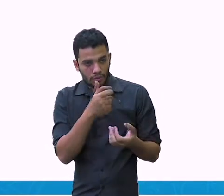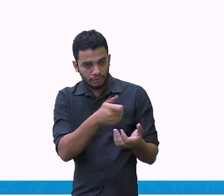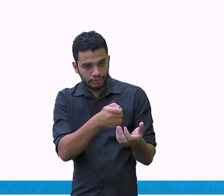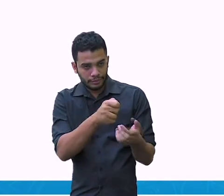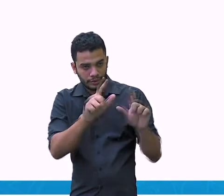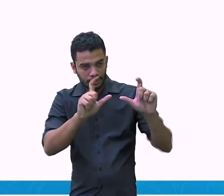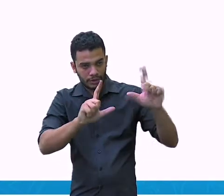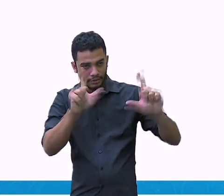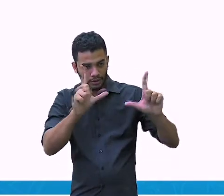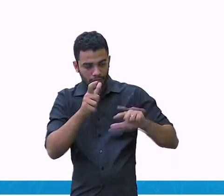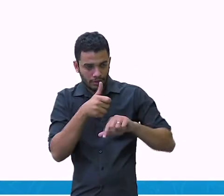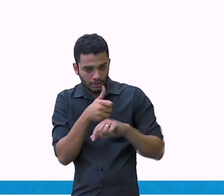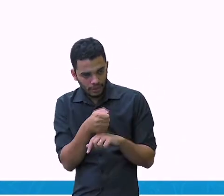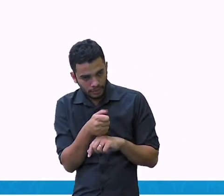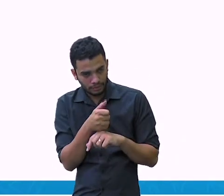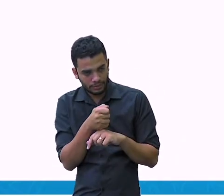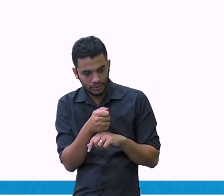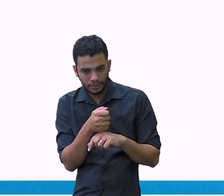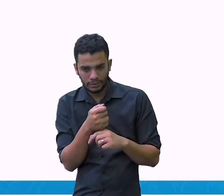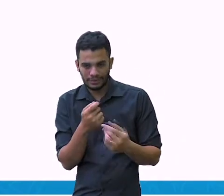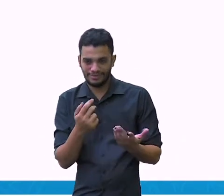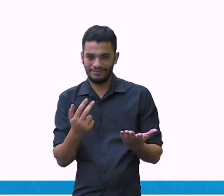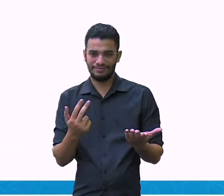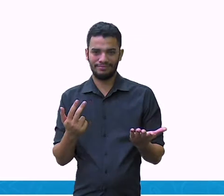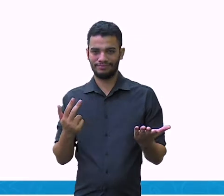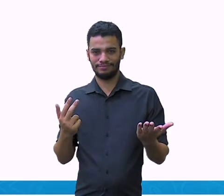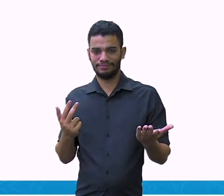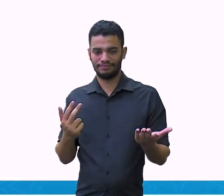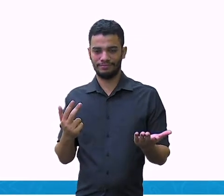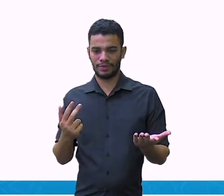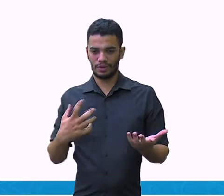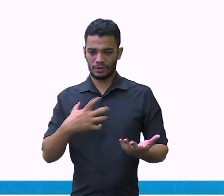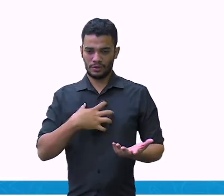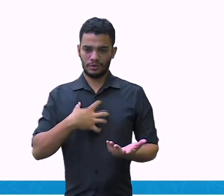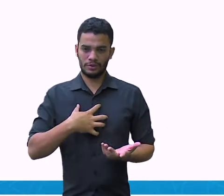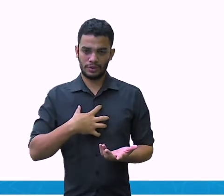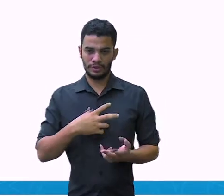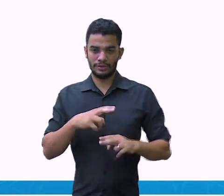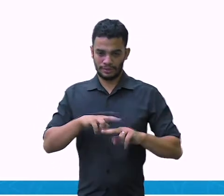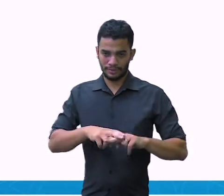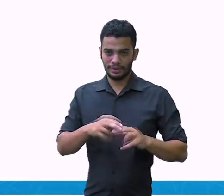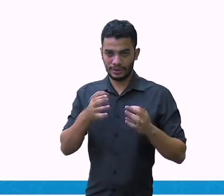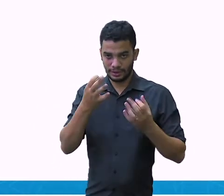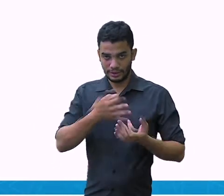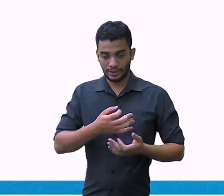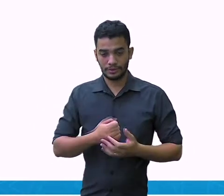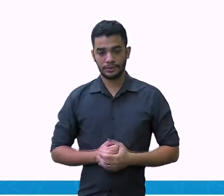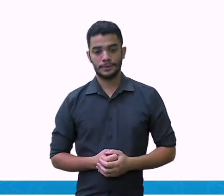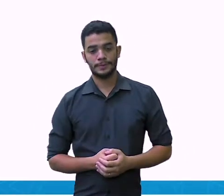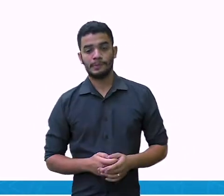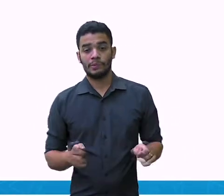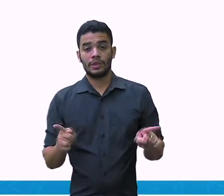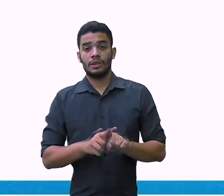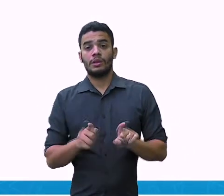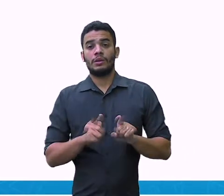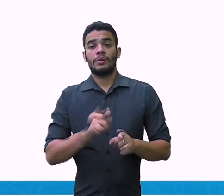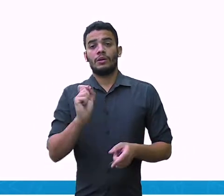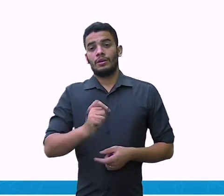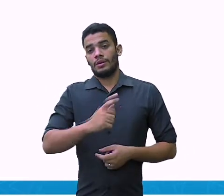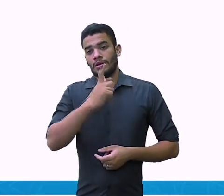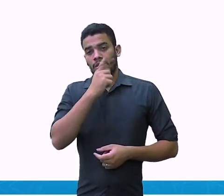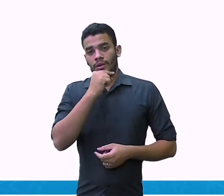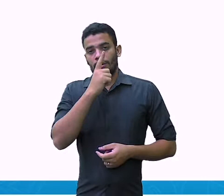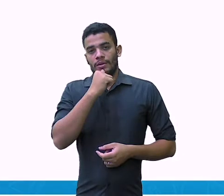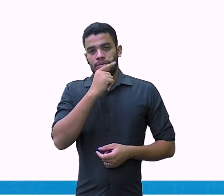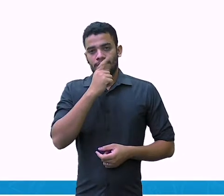o tempo todo. Pensa, além de ficar muito mais elegante, né, gente? Beber água.